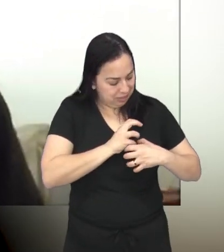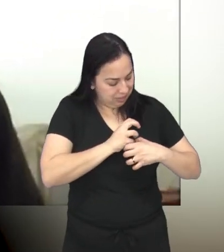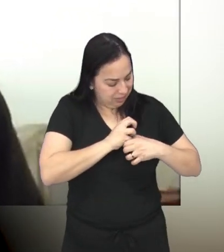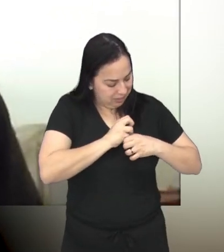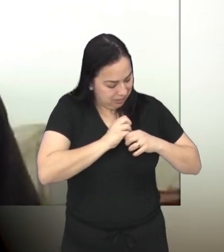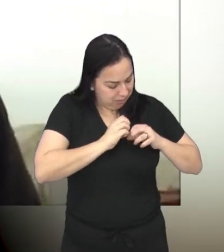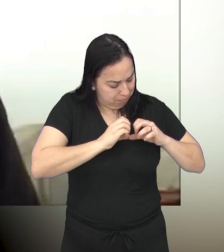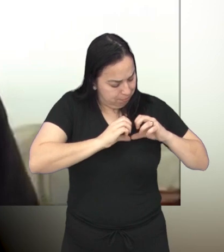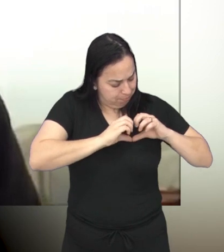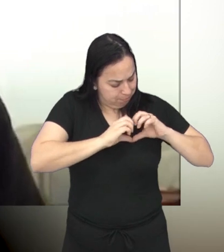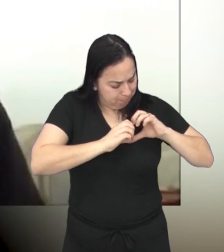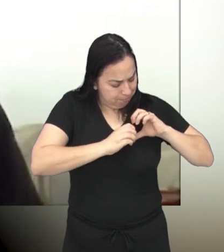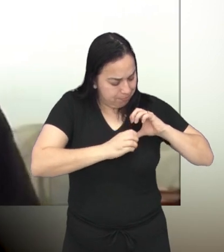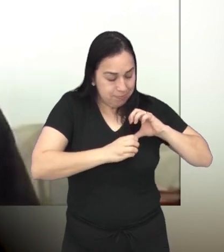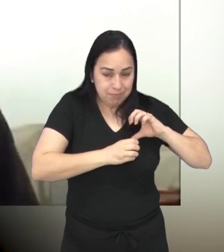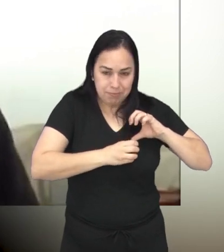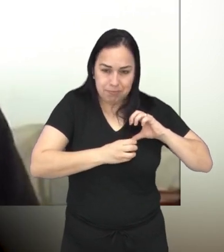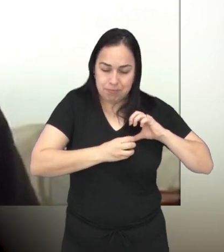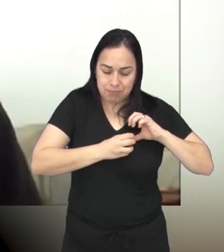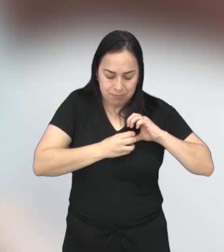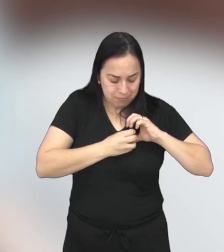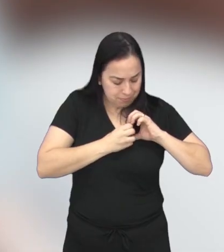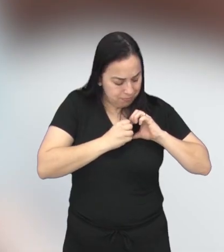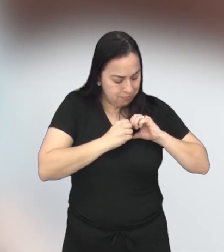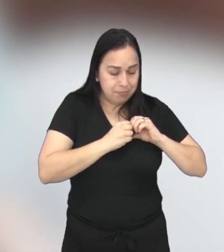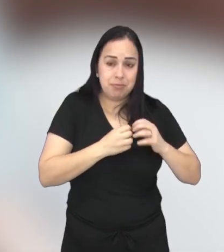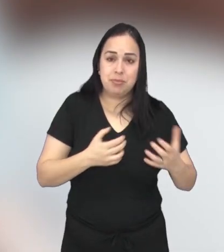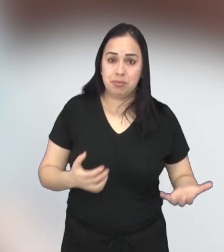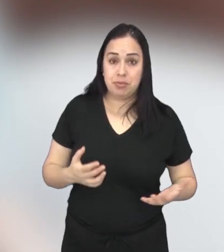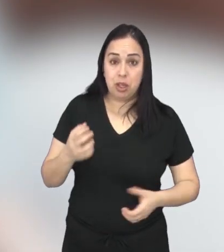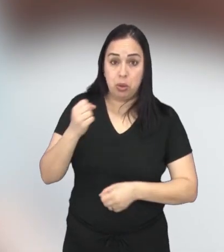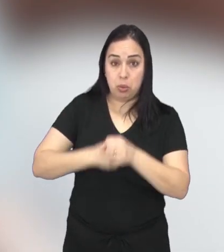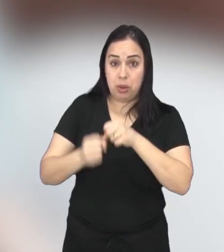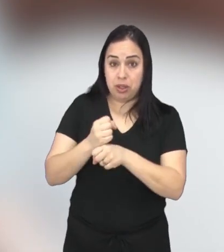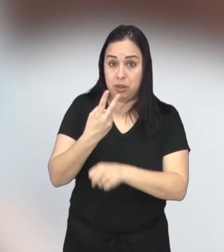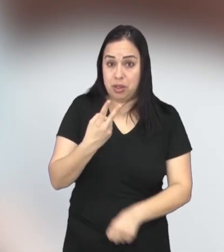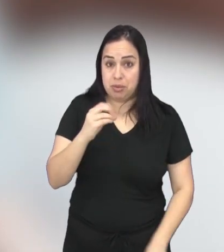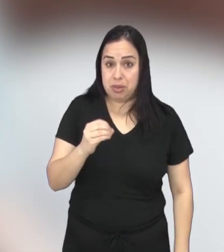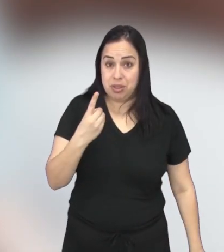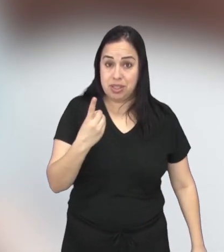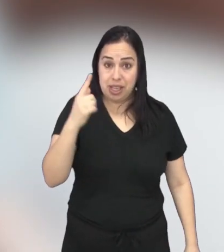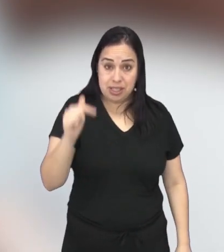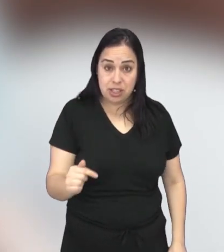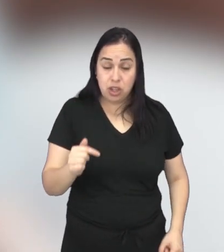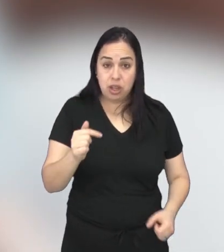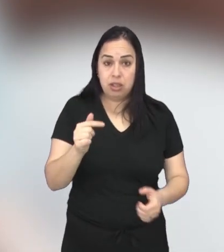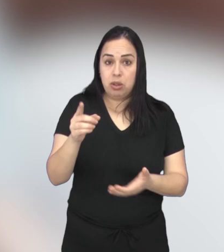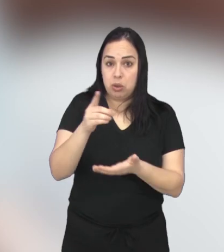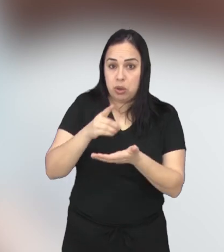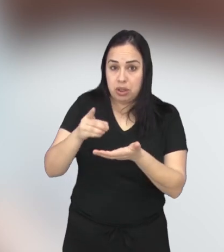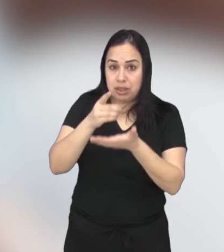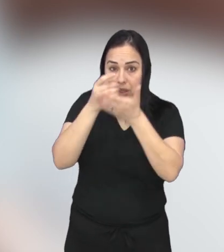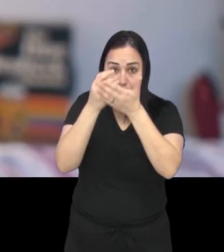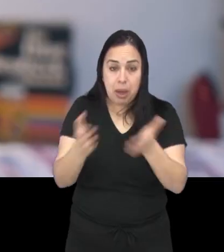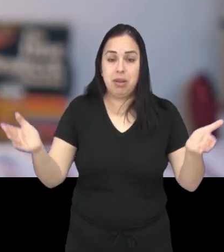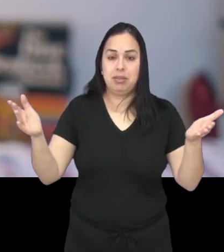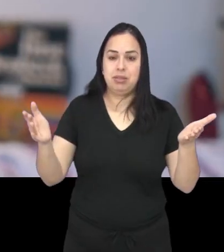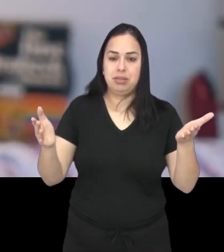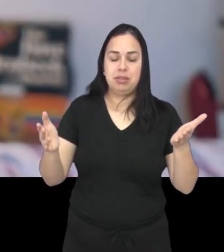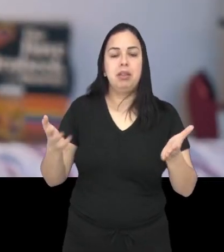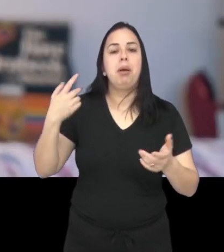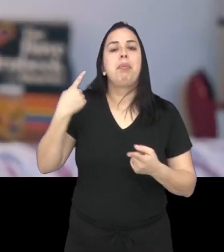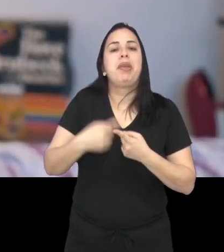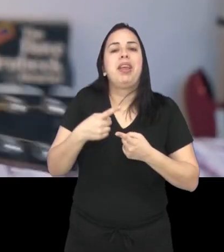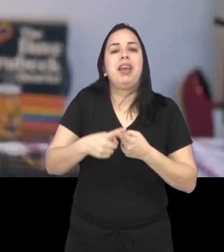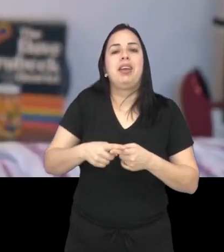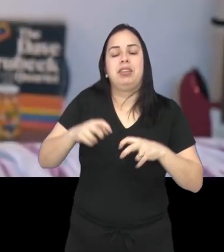guardado, tanto tempo. Em 2017, lançou seu primeiro EP, o Do Quarto Pro Mundo, uma